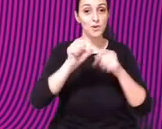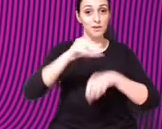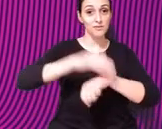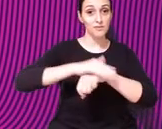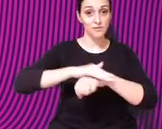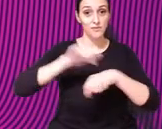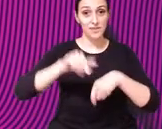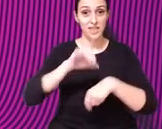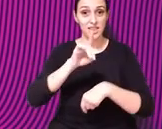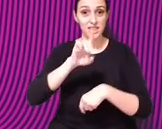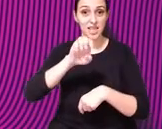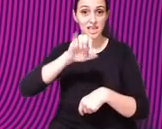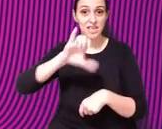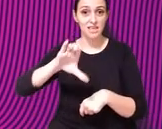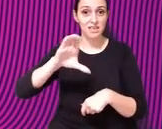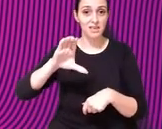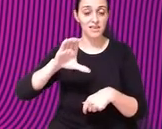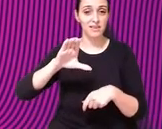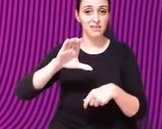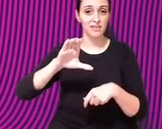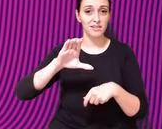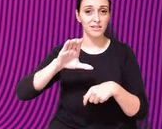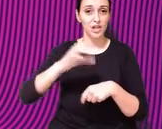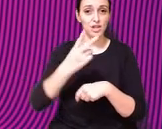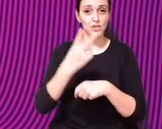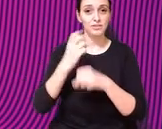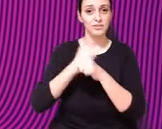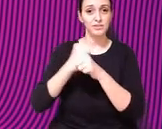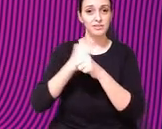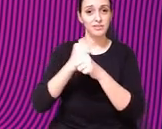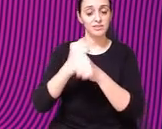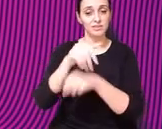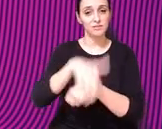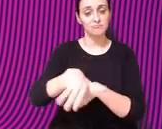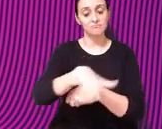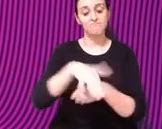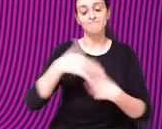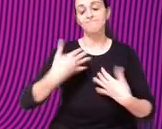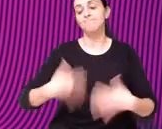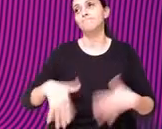DEIC nesses últimos 2 anos. Foi